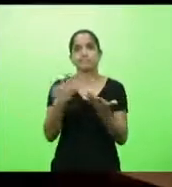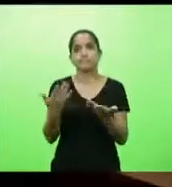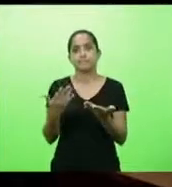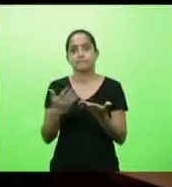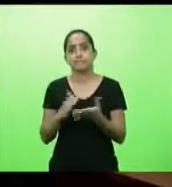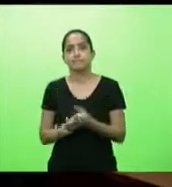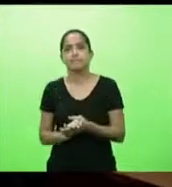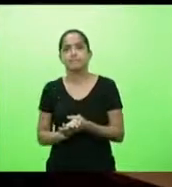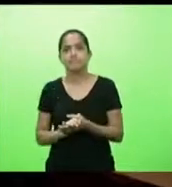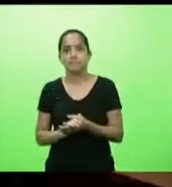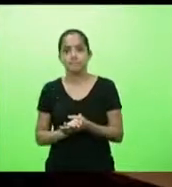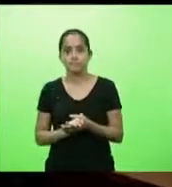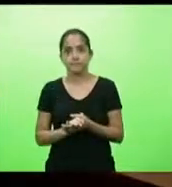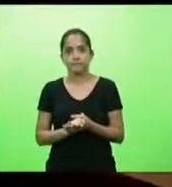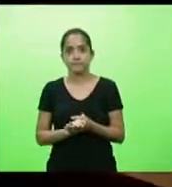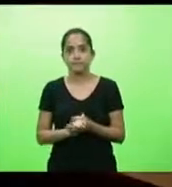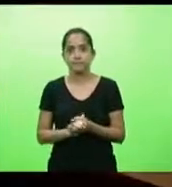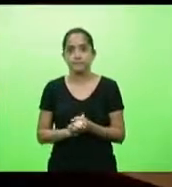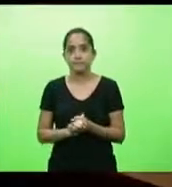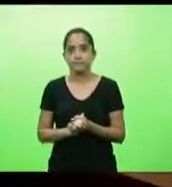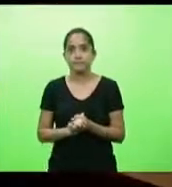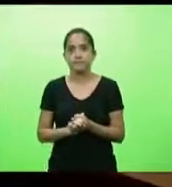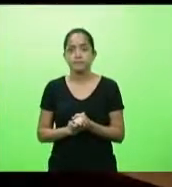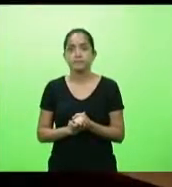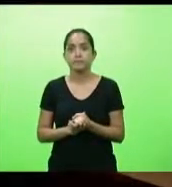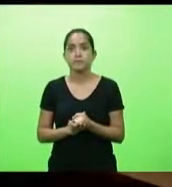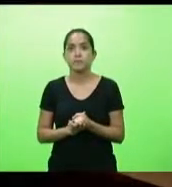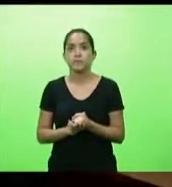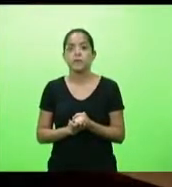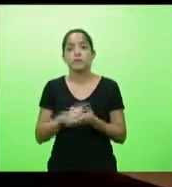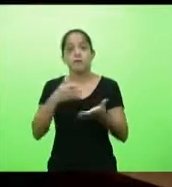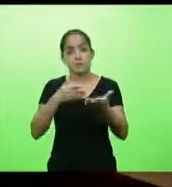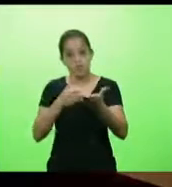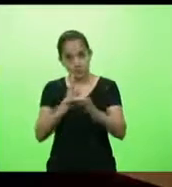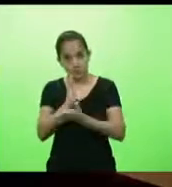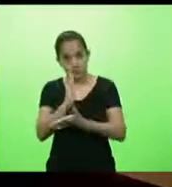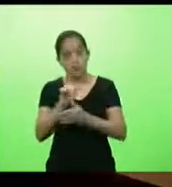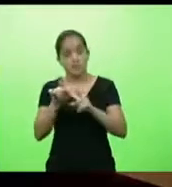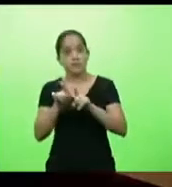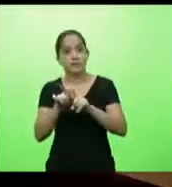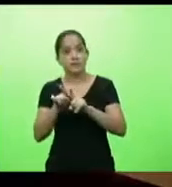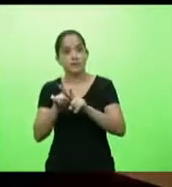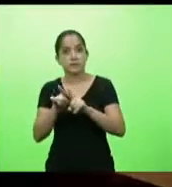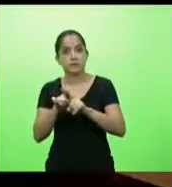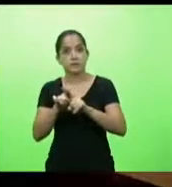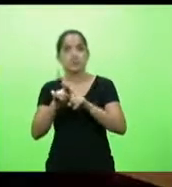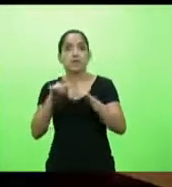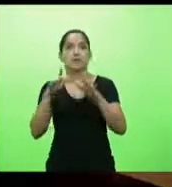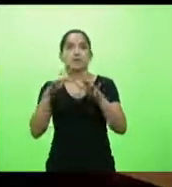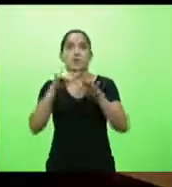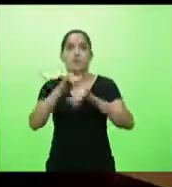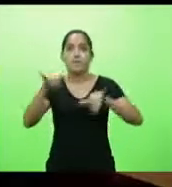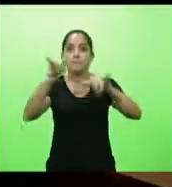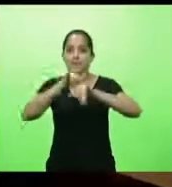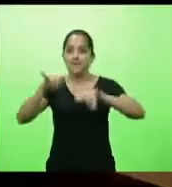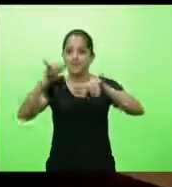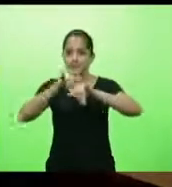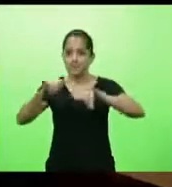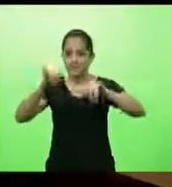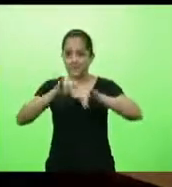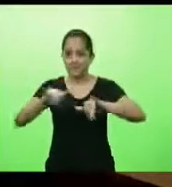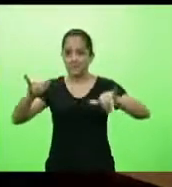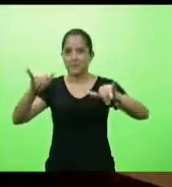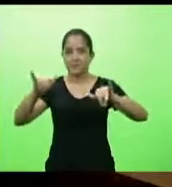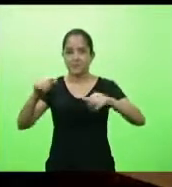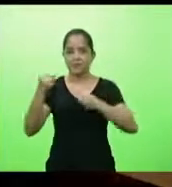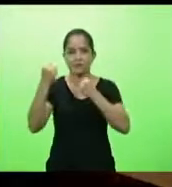essenciais durante esses dias. Foi aprovado também uma campanha publicitária bastante